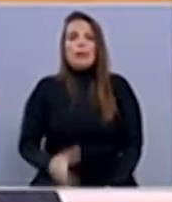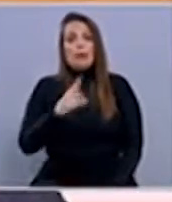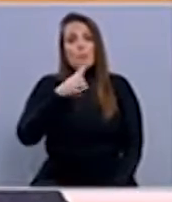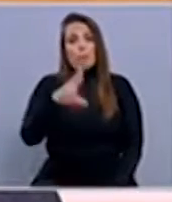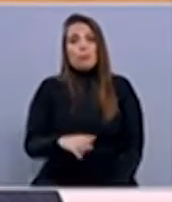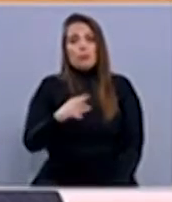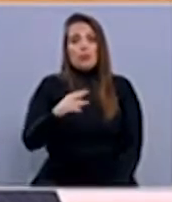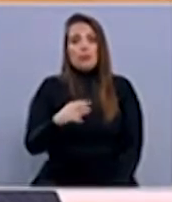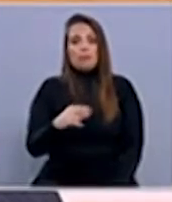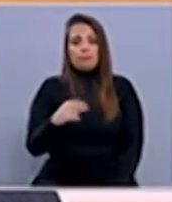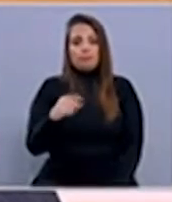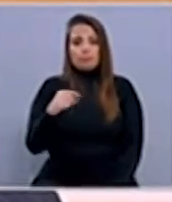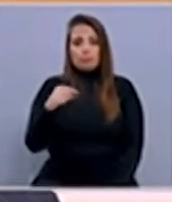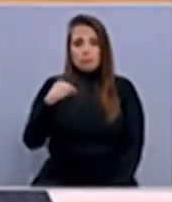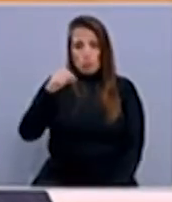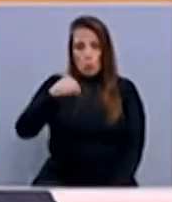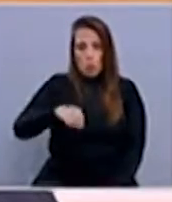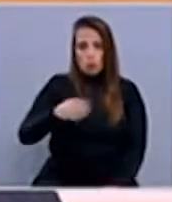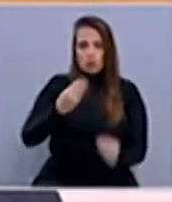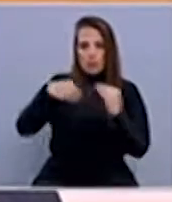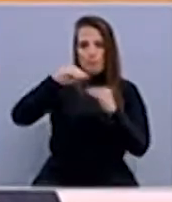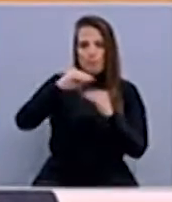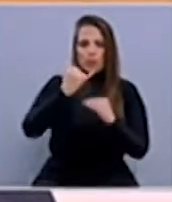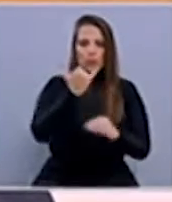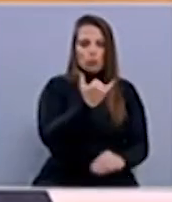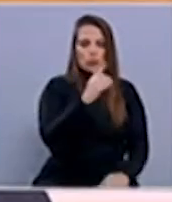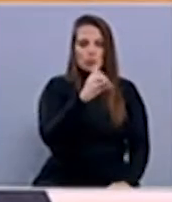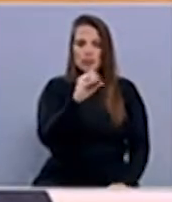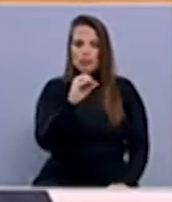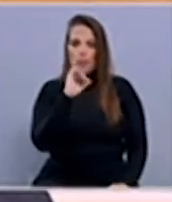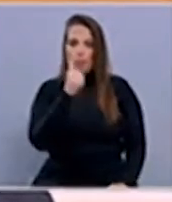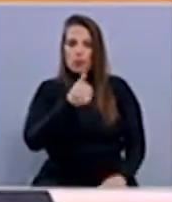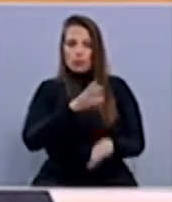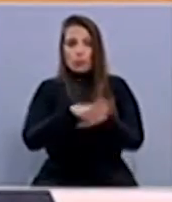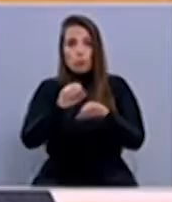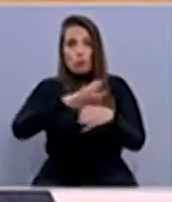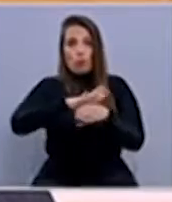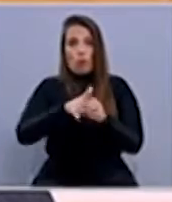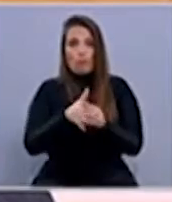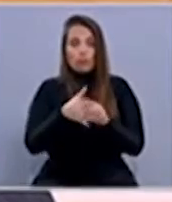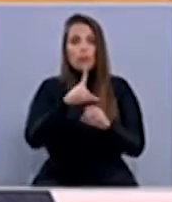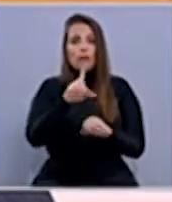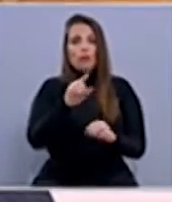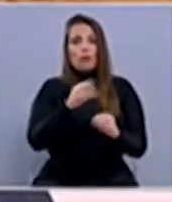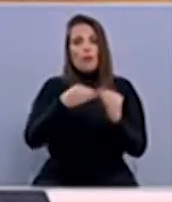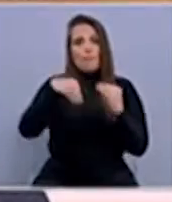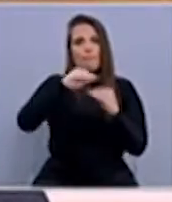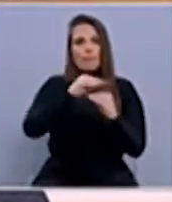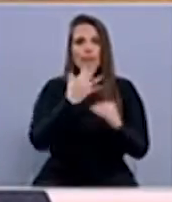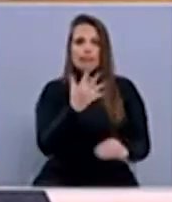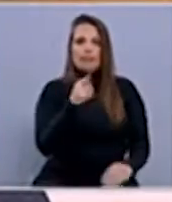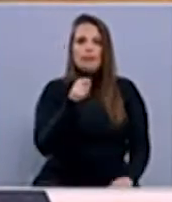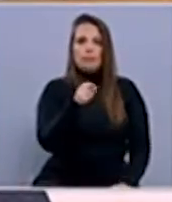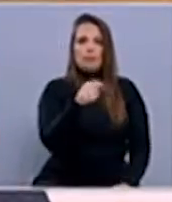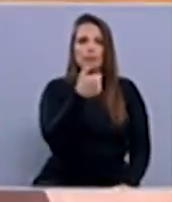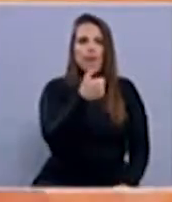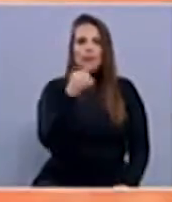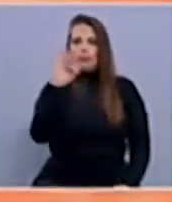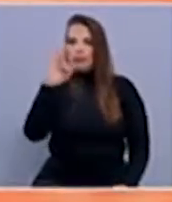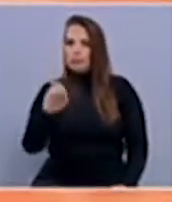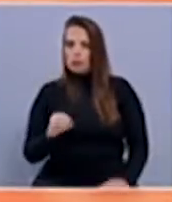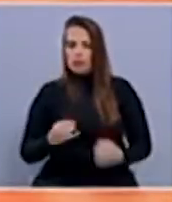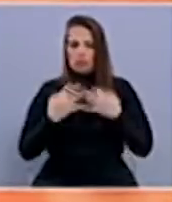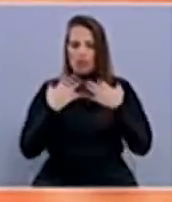Portugal registou no dia de hoje mais 260 mortes por Covid-19 e 5.540 casos novos